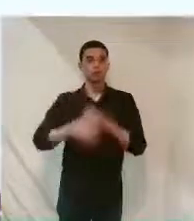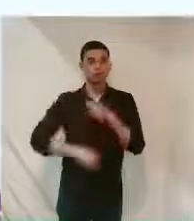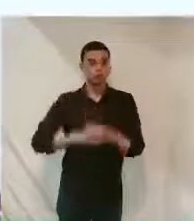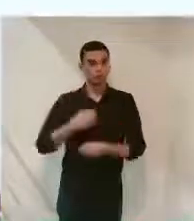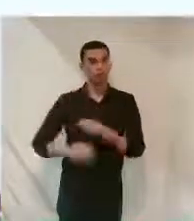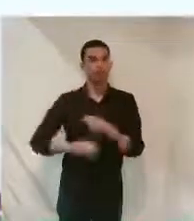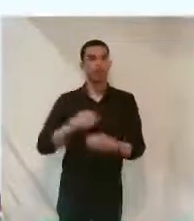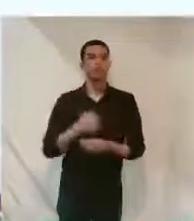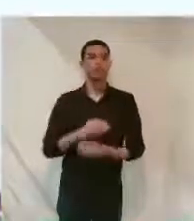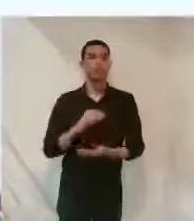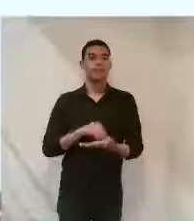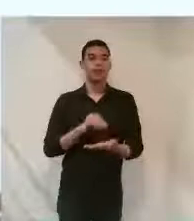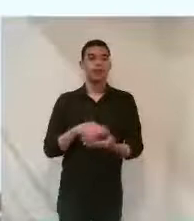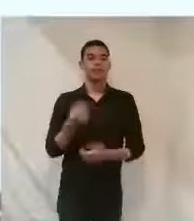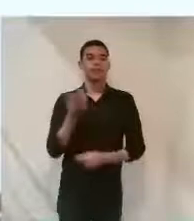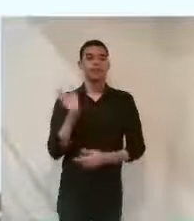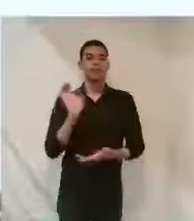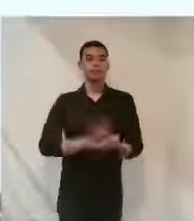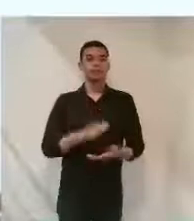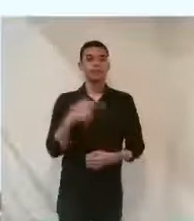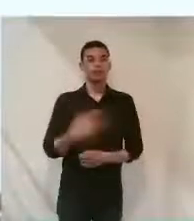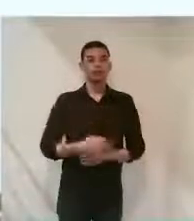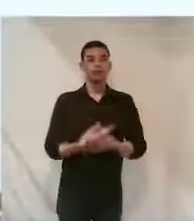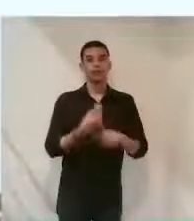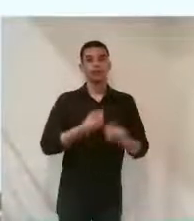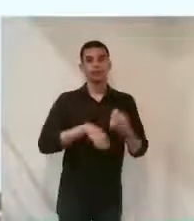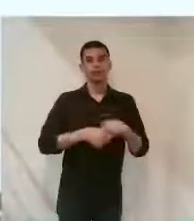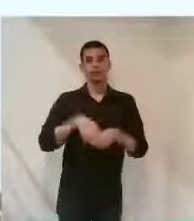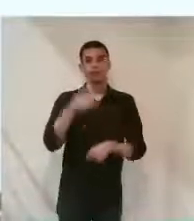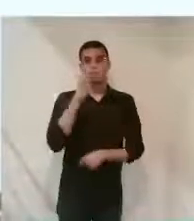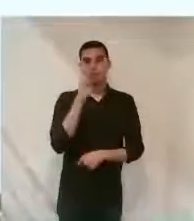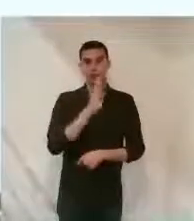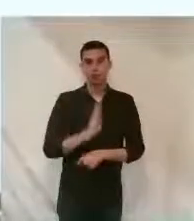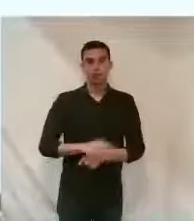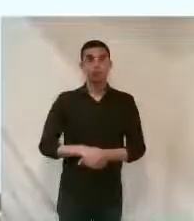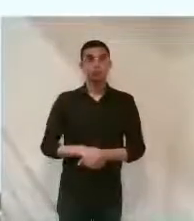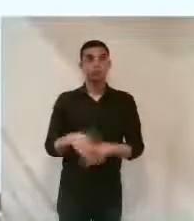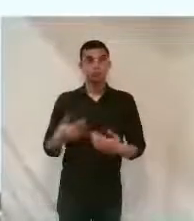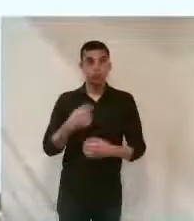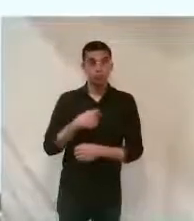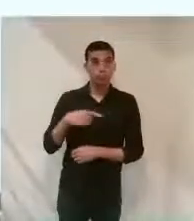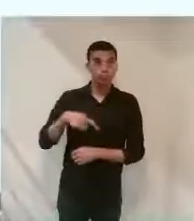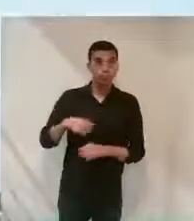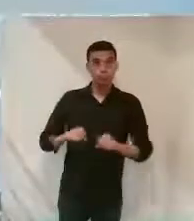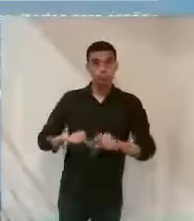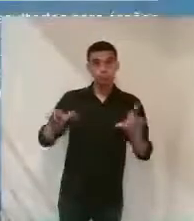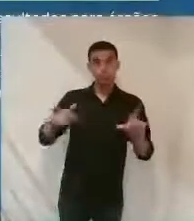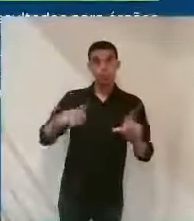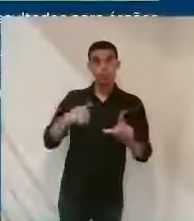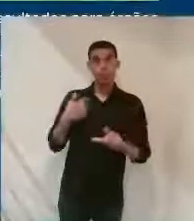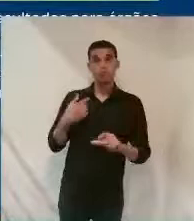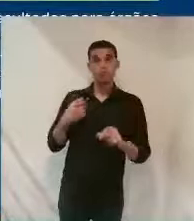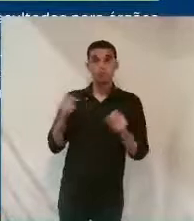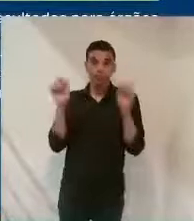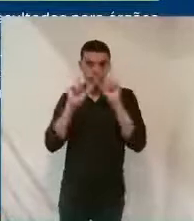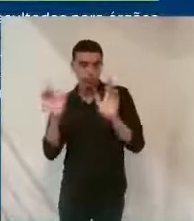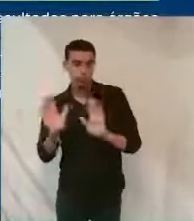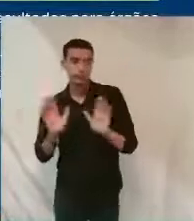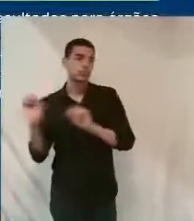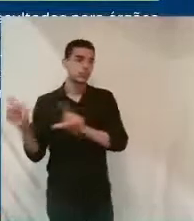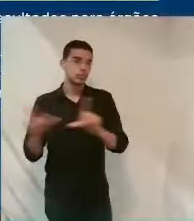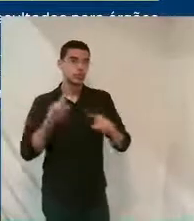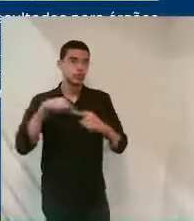gente deixa de injetar na economia do nosso país. Aqui eu tenho uma apresentação que eu não vou me ater muito a ela, mas se depois